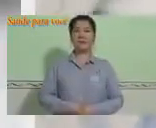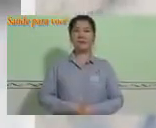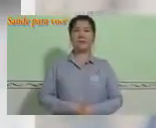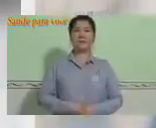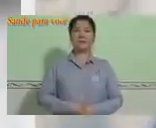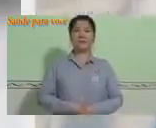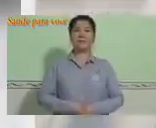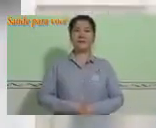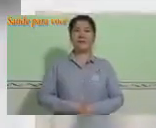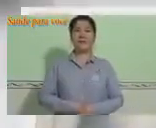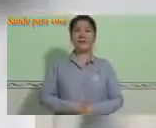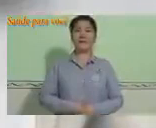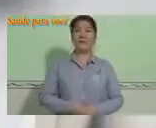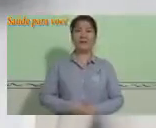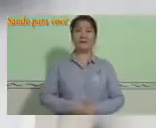COMO 21.